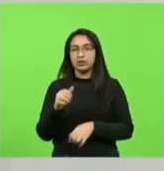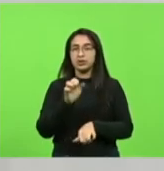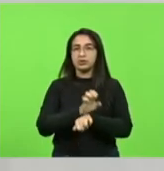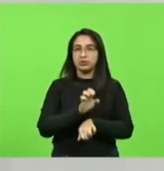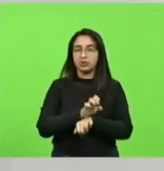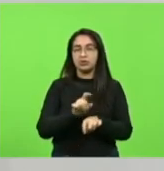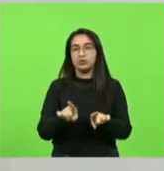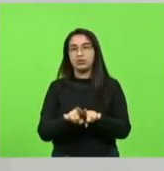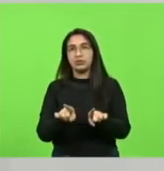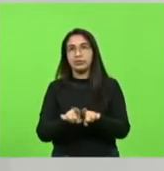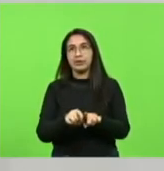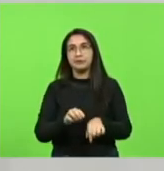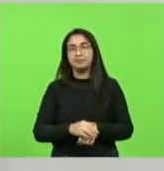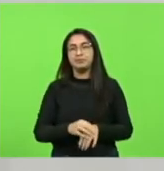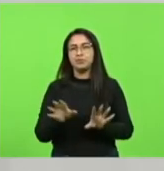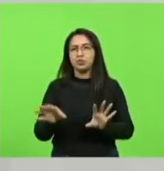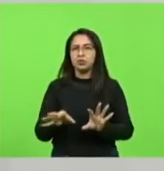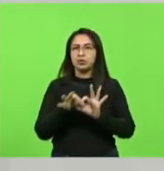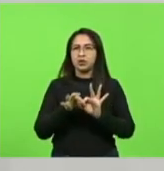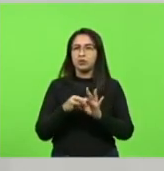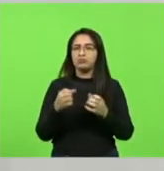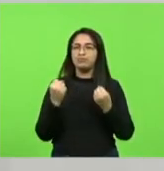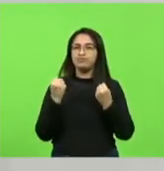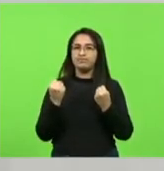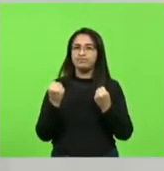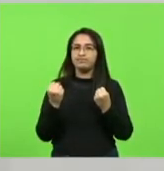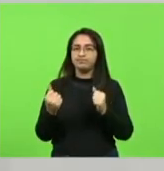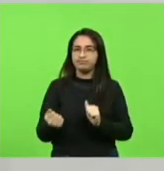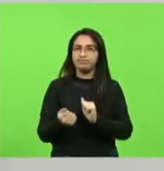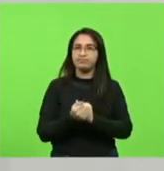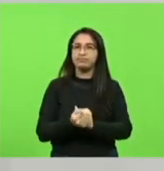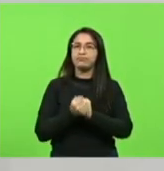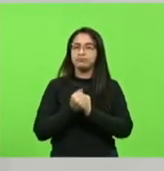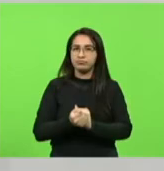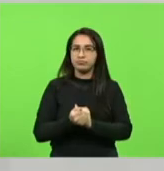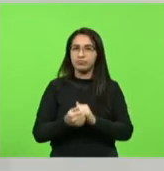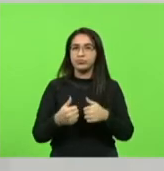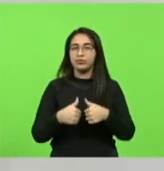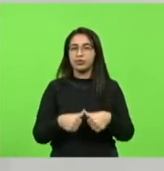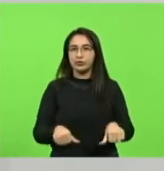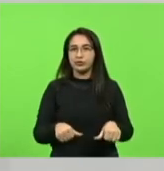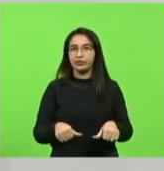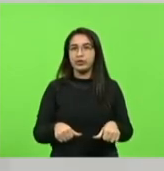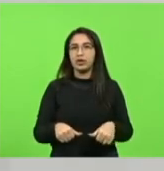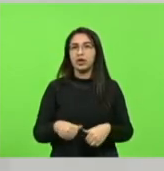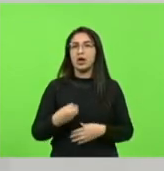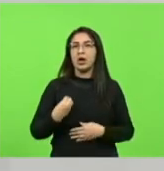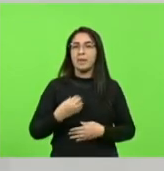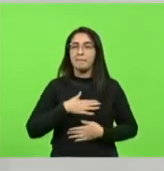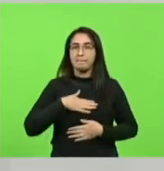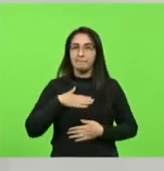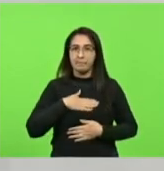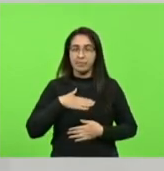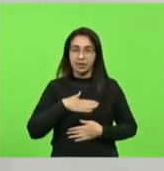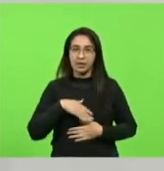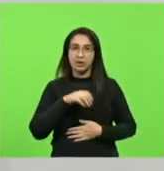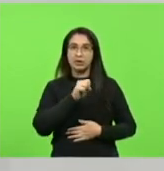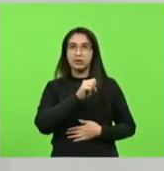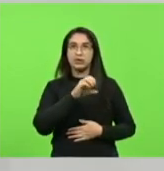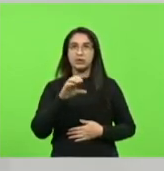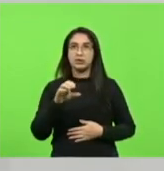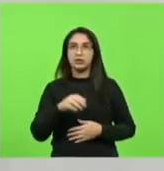aqui para a união de forças que faça prevalecer o bem-estar de Santa Catarina.